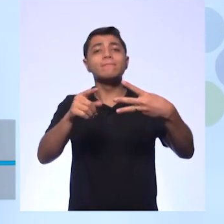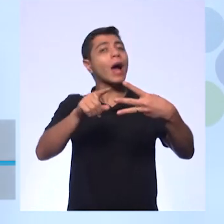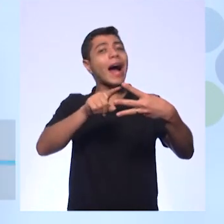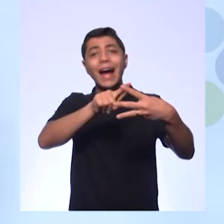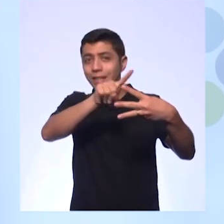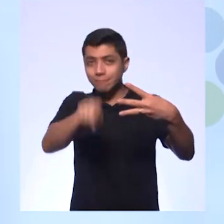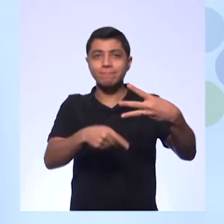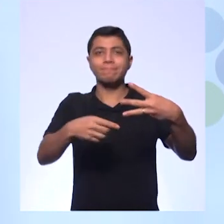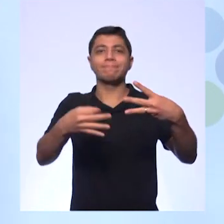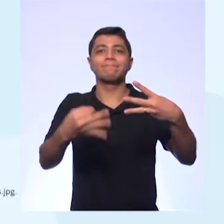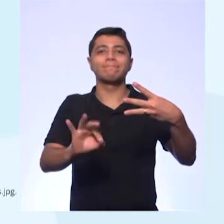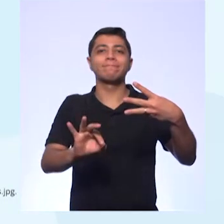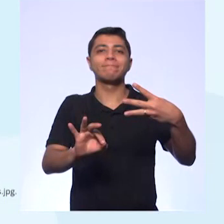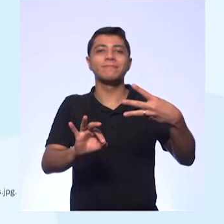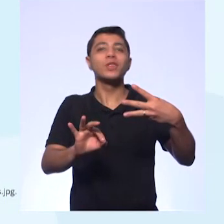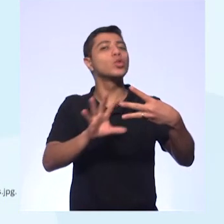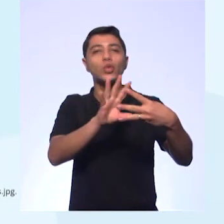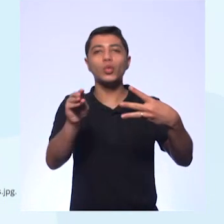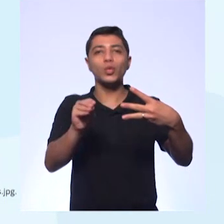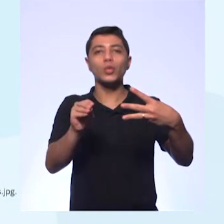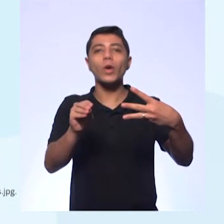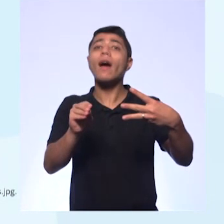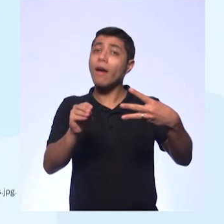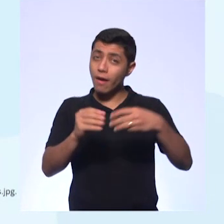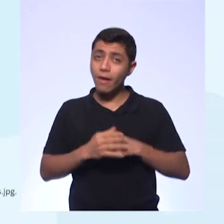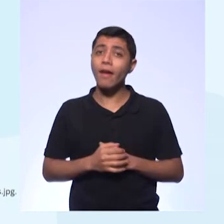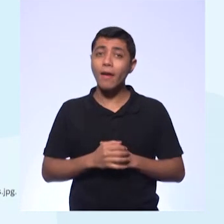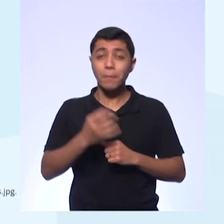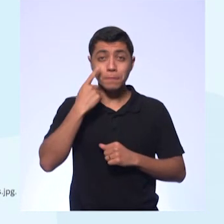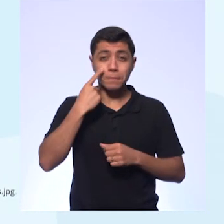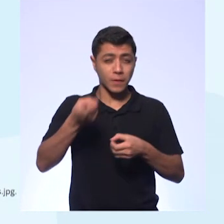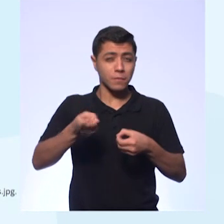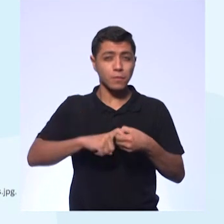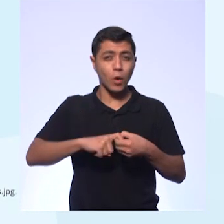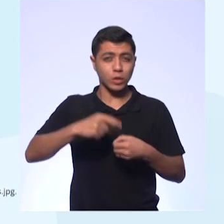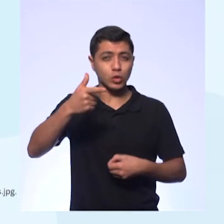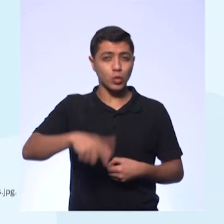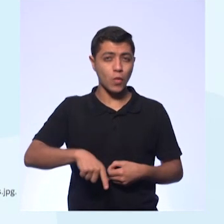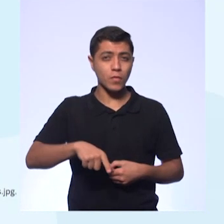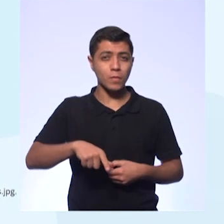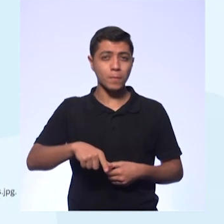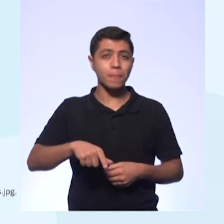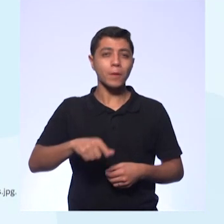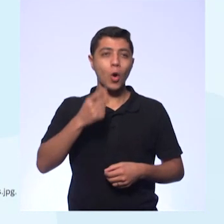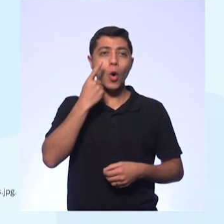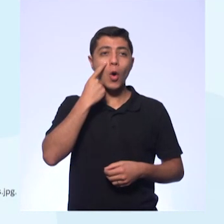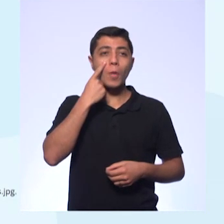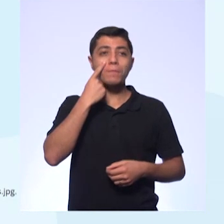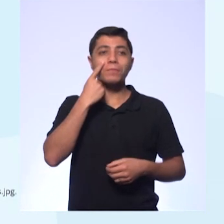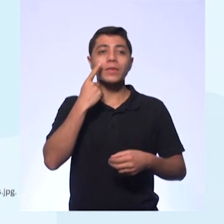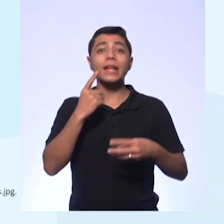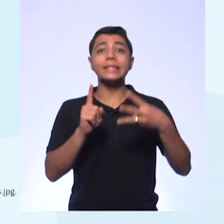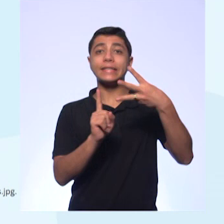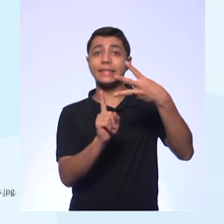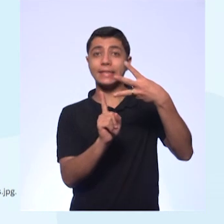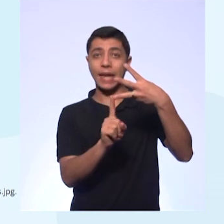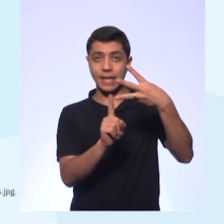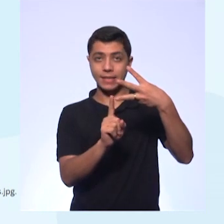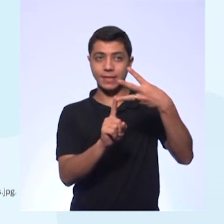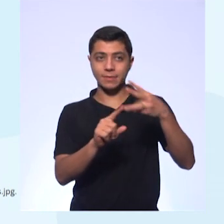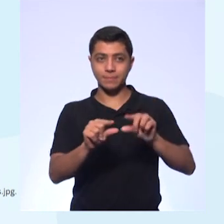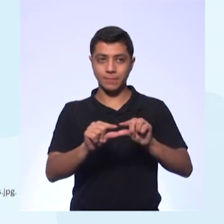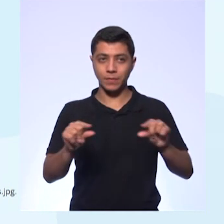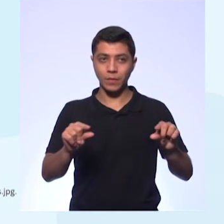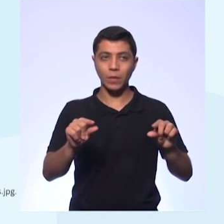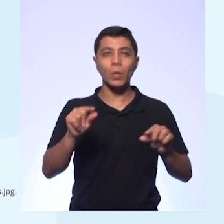lá no exercício para a gente ver as afirmações novamente. Se você, vamos lá na 3, tá? De baixo para cima. Se você